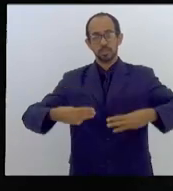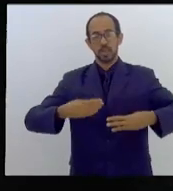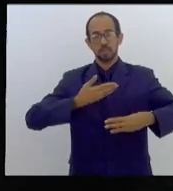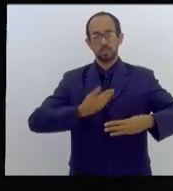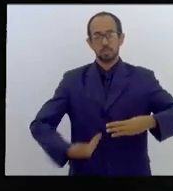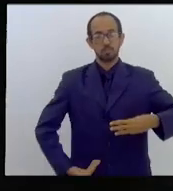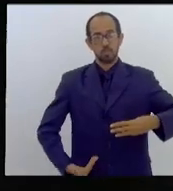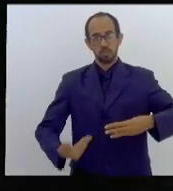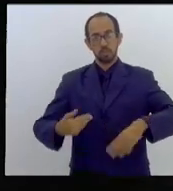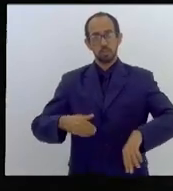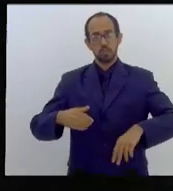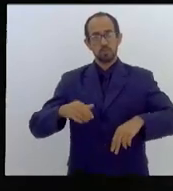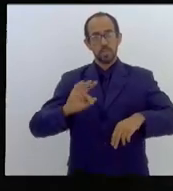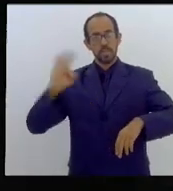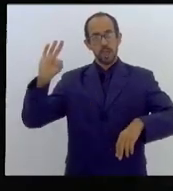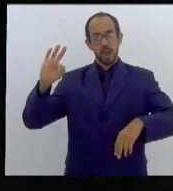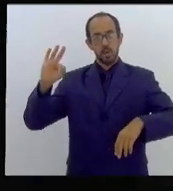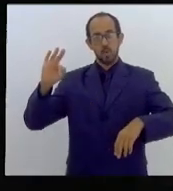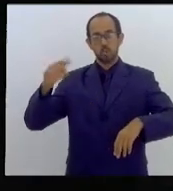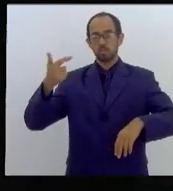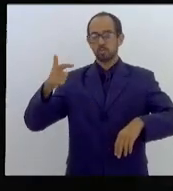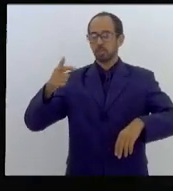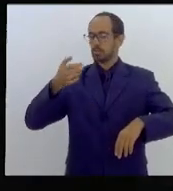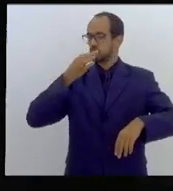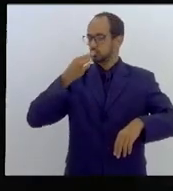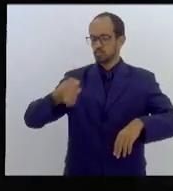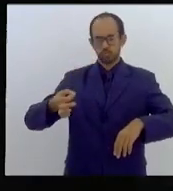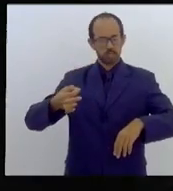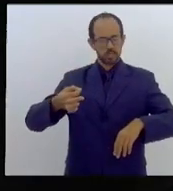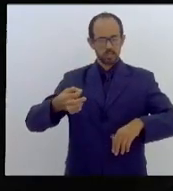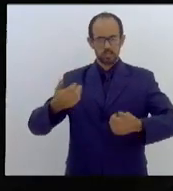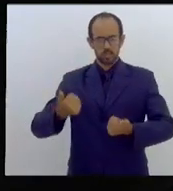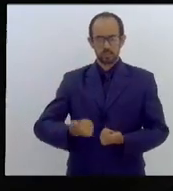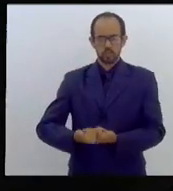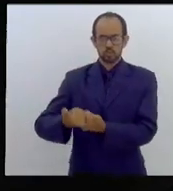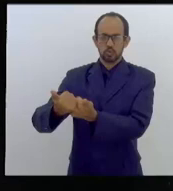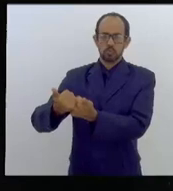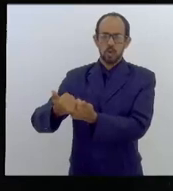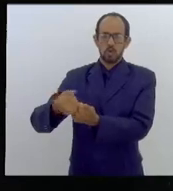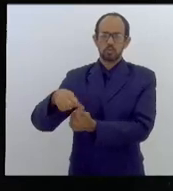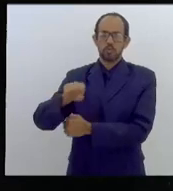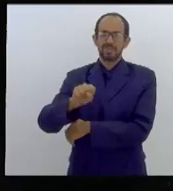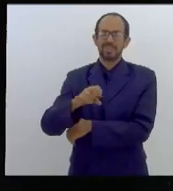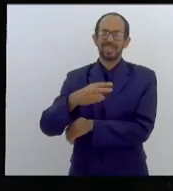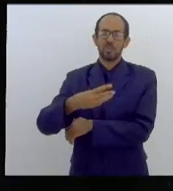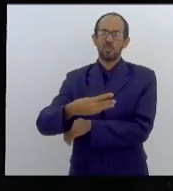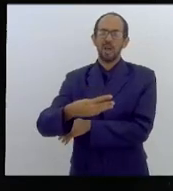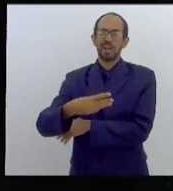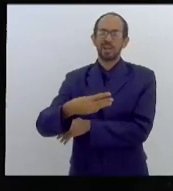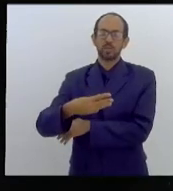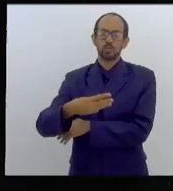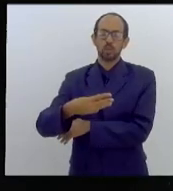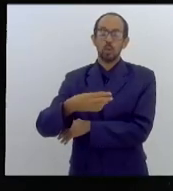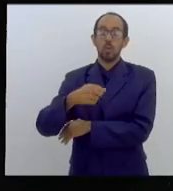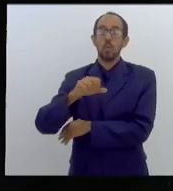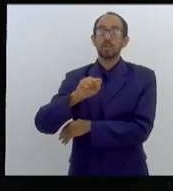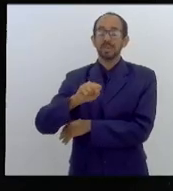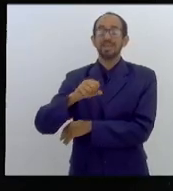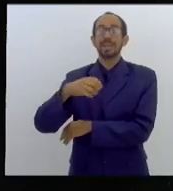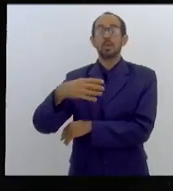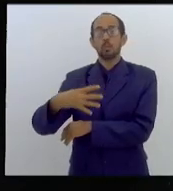se justifica que esse órgão tenha um suporte de 84 milhões de